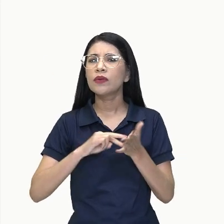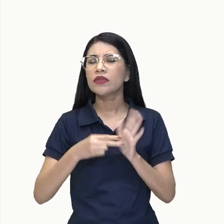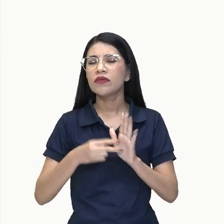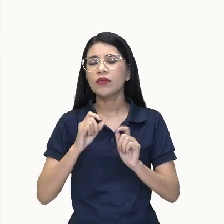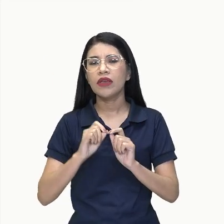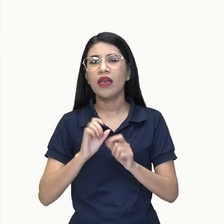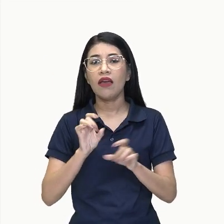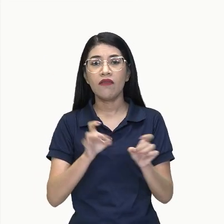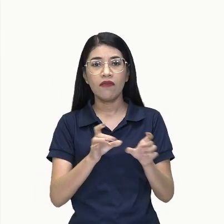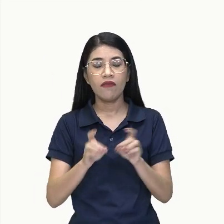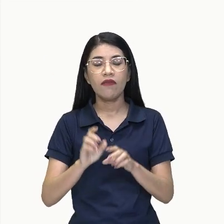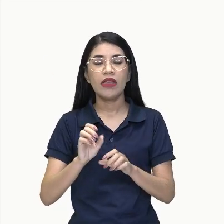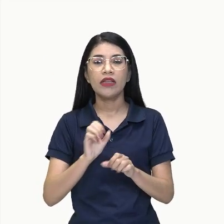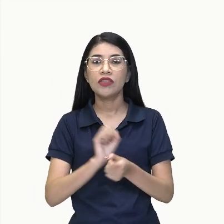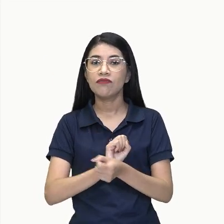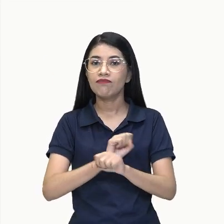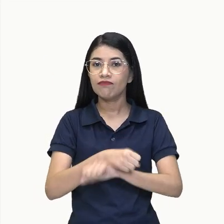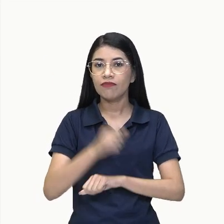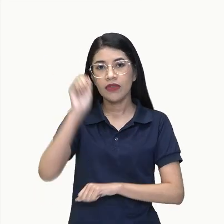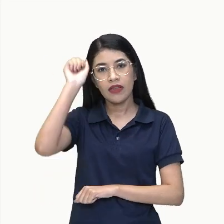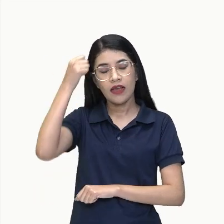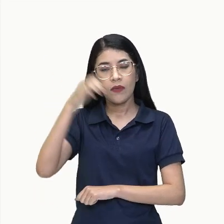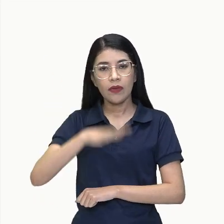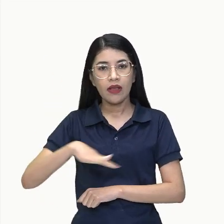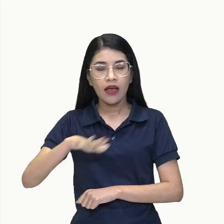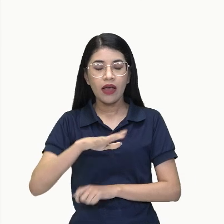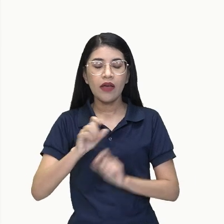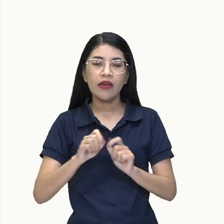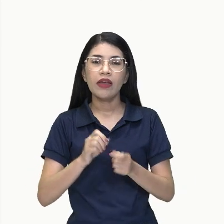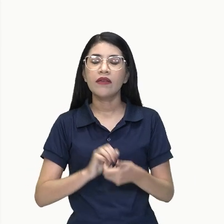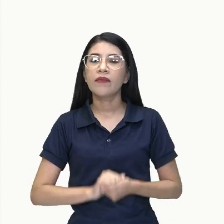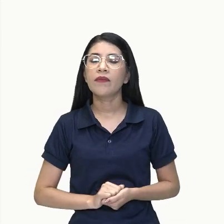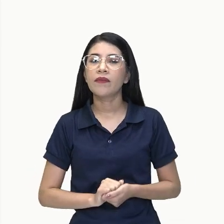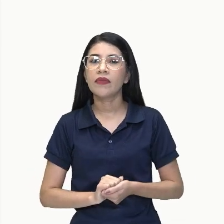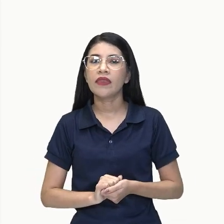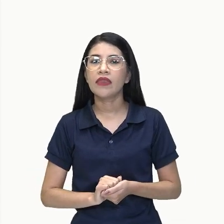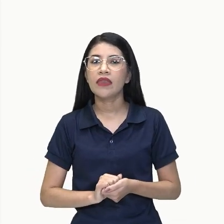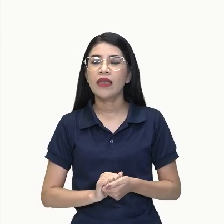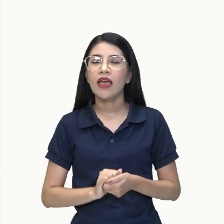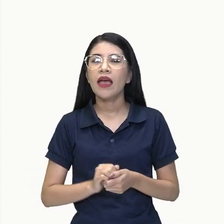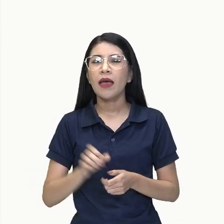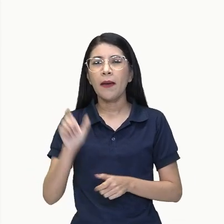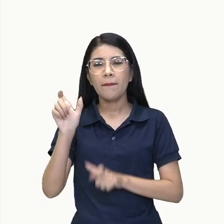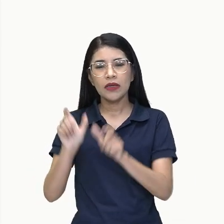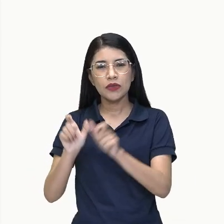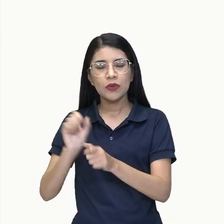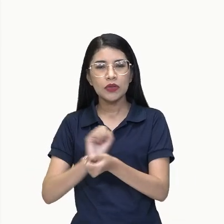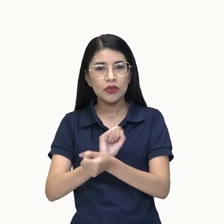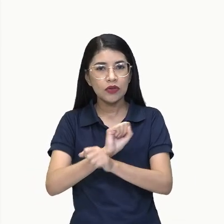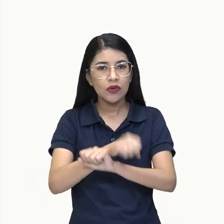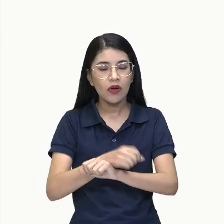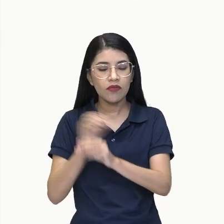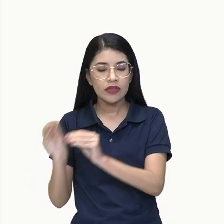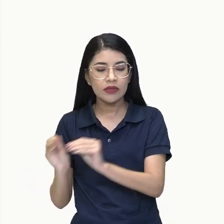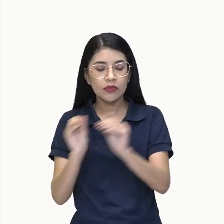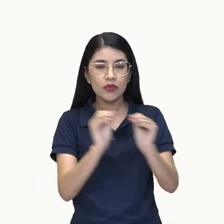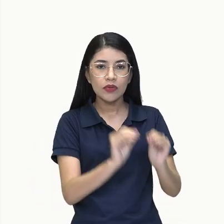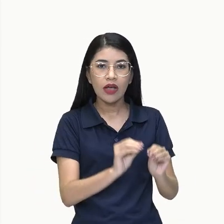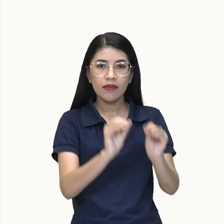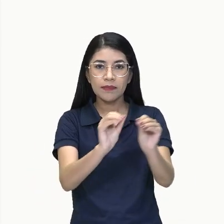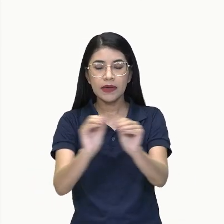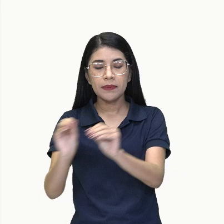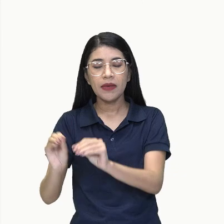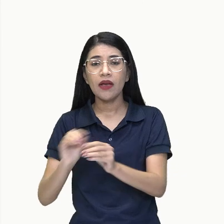negreiro, pessoal? O tráfico negreiro interno era basicamente a movimentação de escravizado de um ponto para o outro, com o objetivo